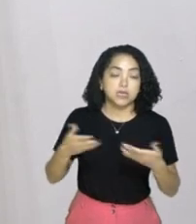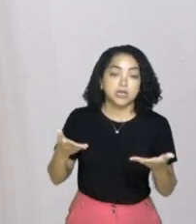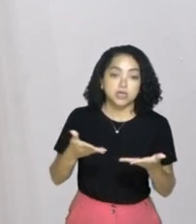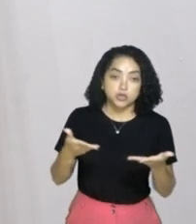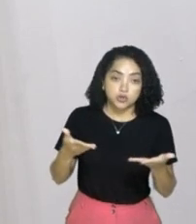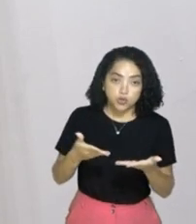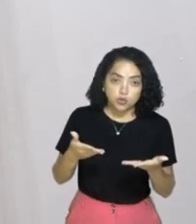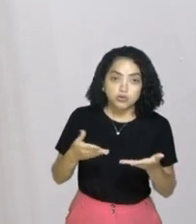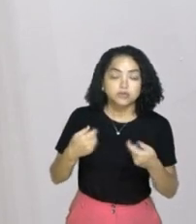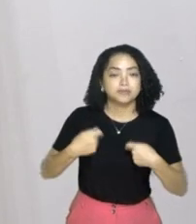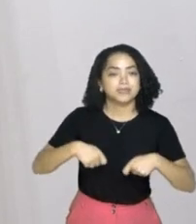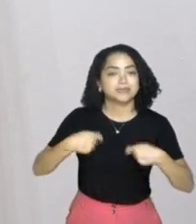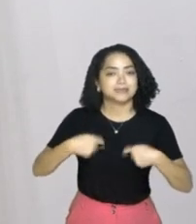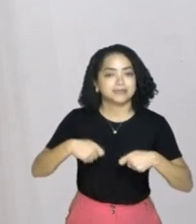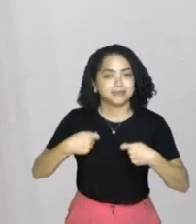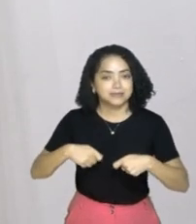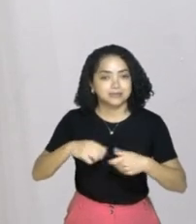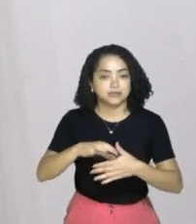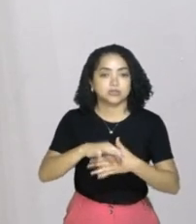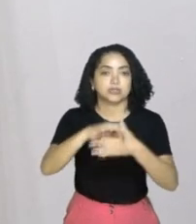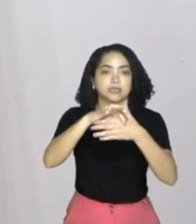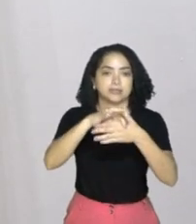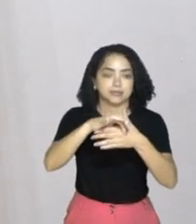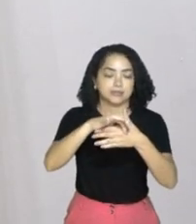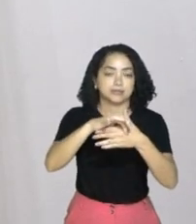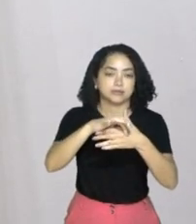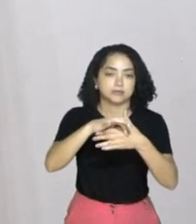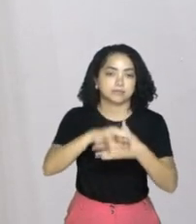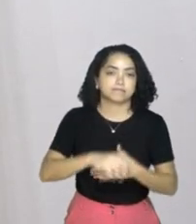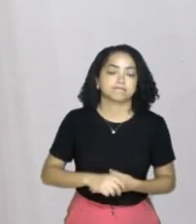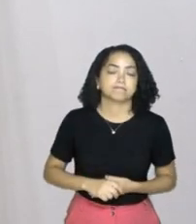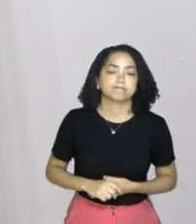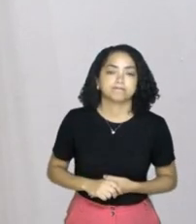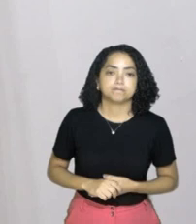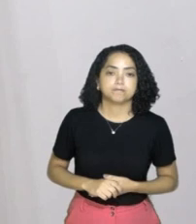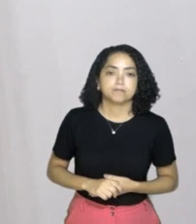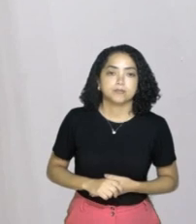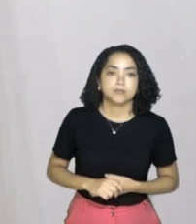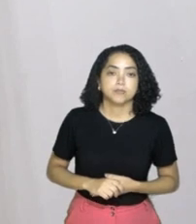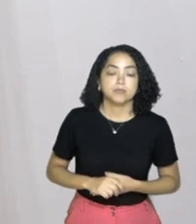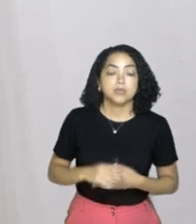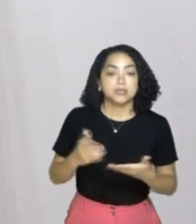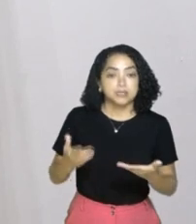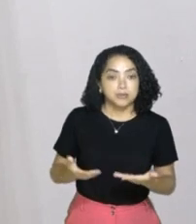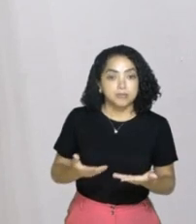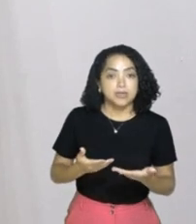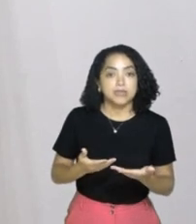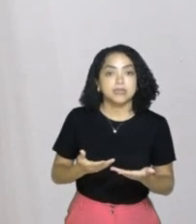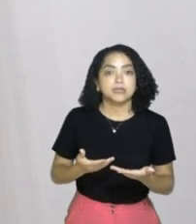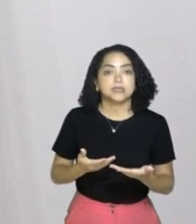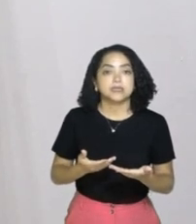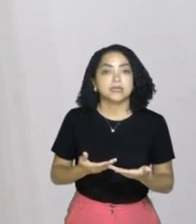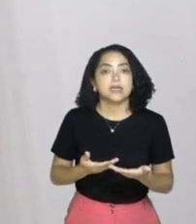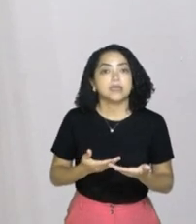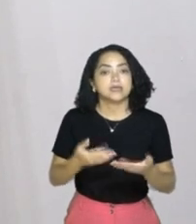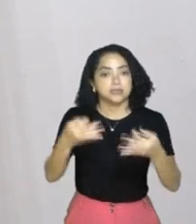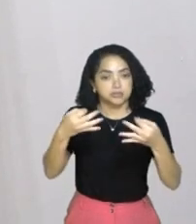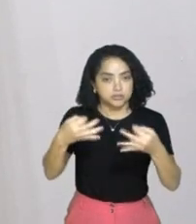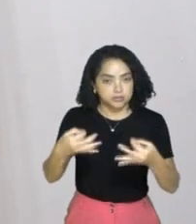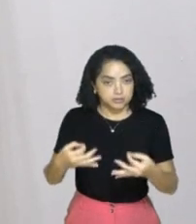carentes de lideranças de líderes além da disciplina e da hierarquia as escolas